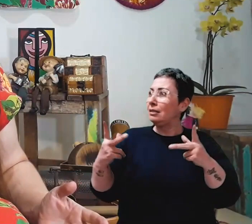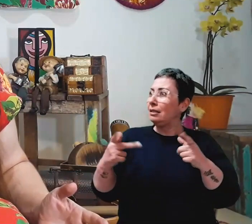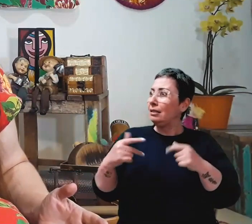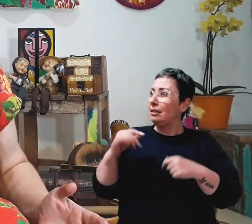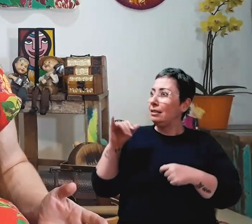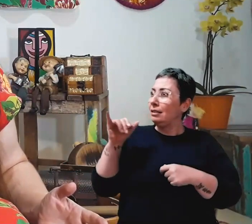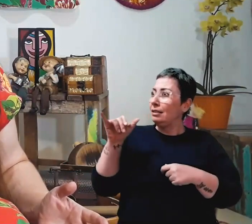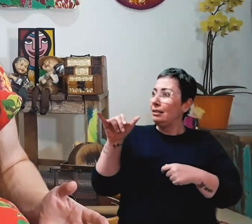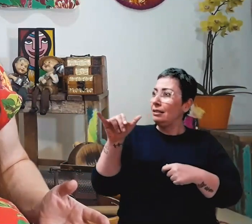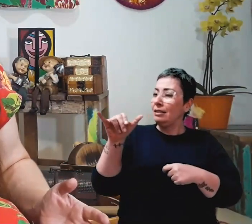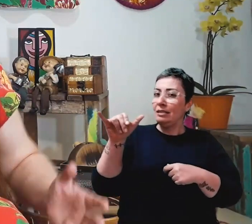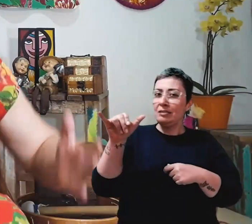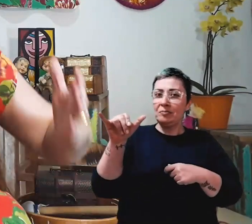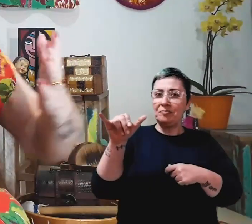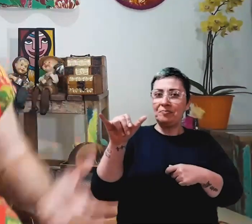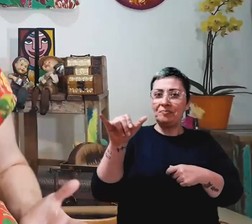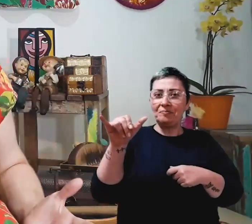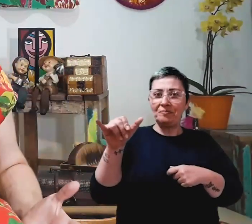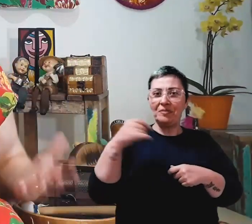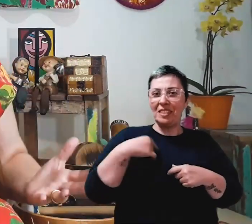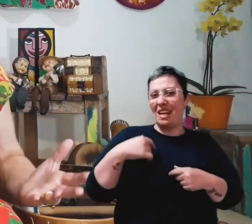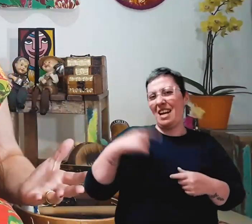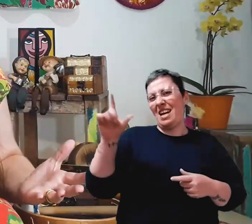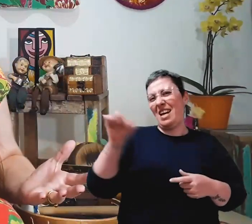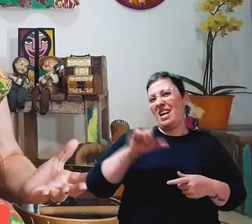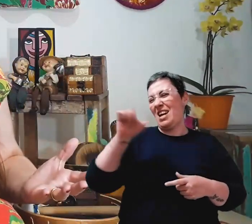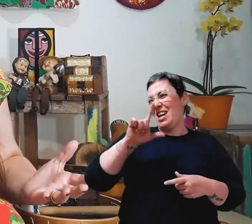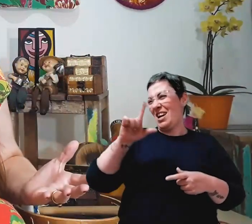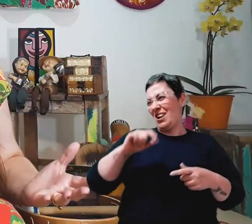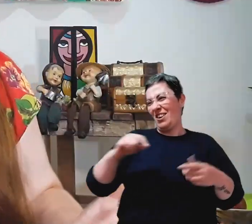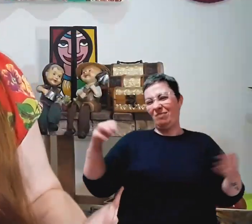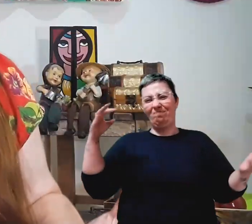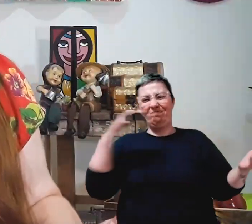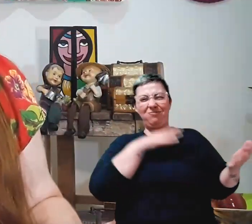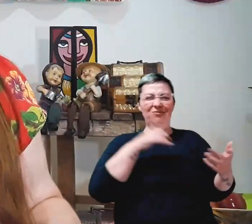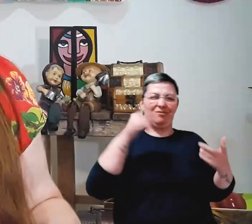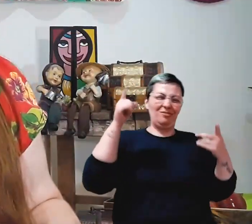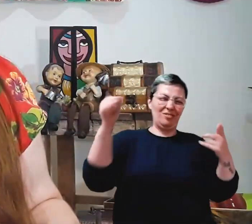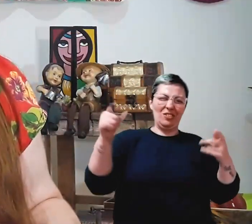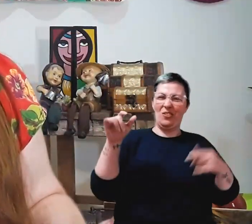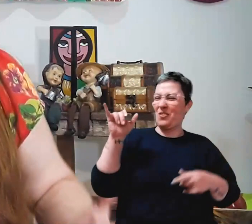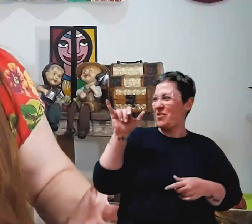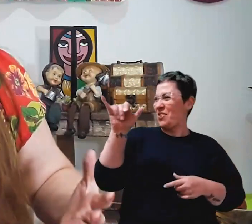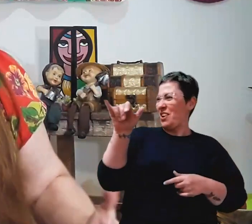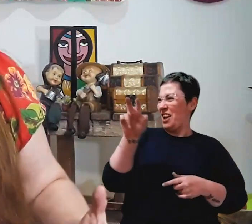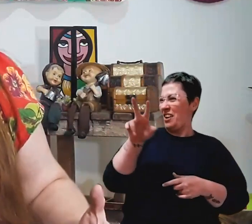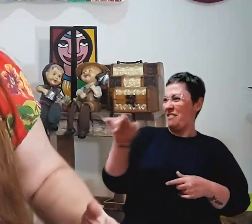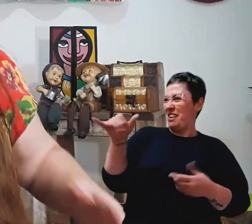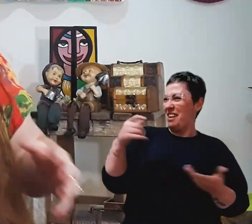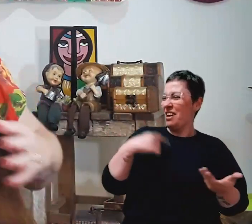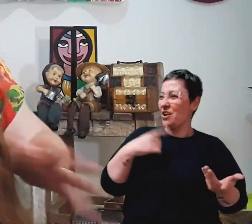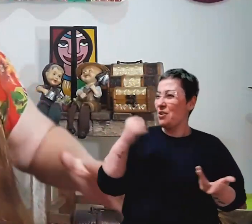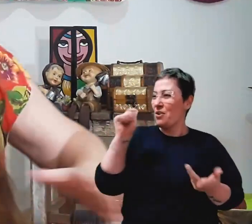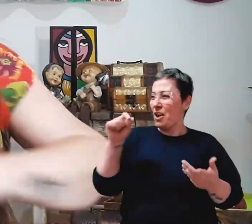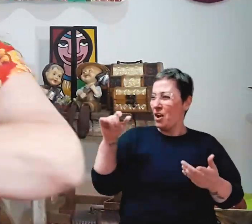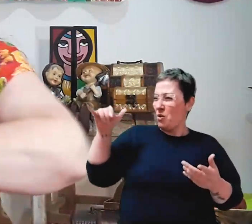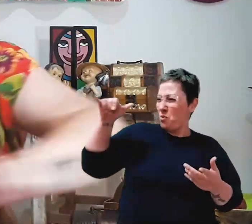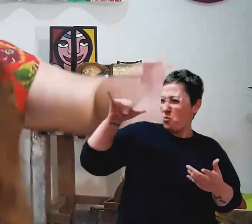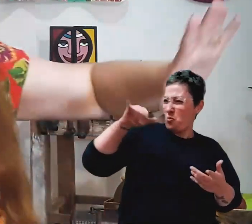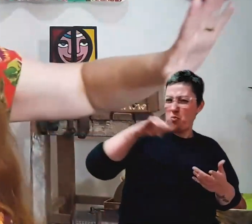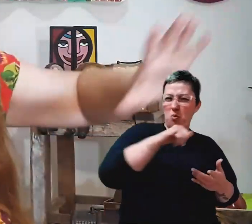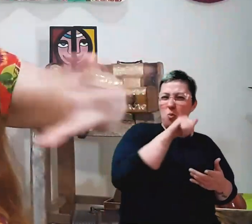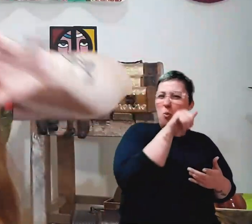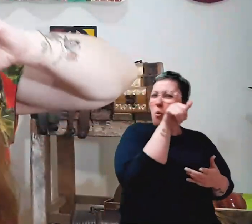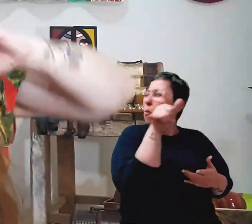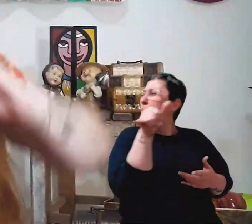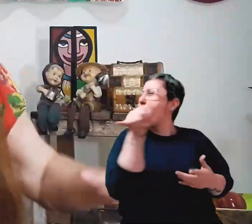um avião! É claro, é isso que eu quero ser. Eu quero ser um avião. Um avião para voar para